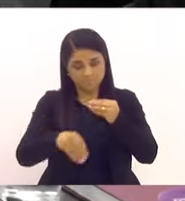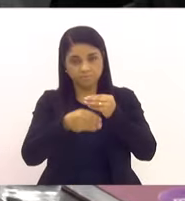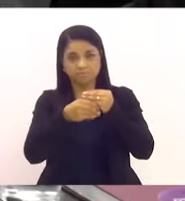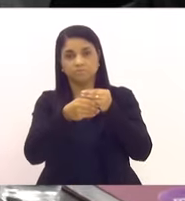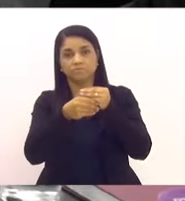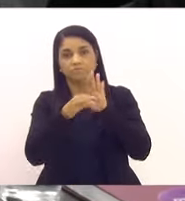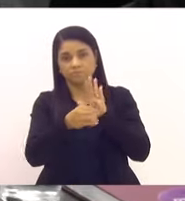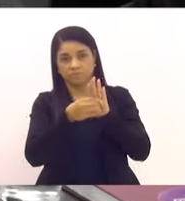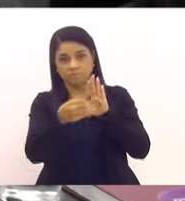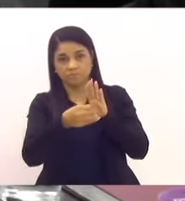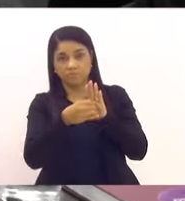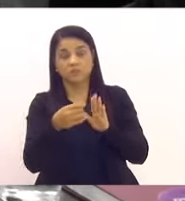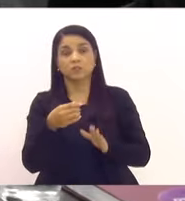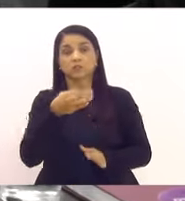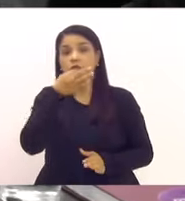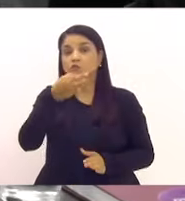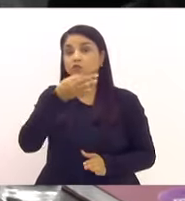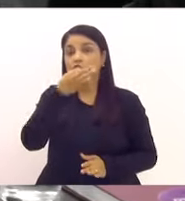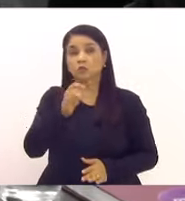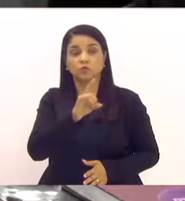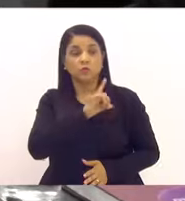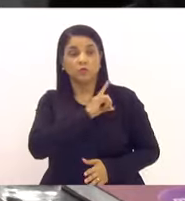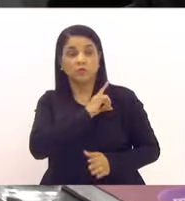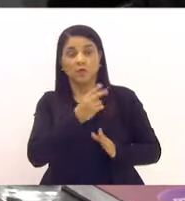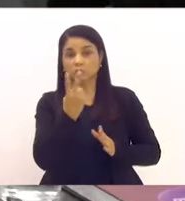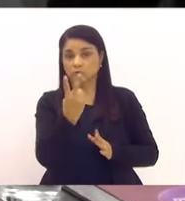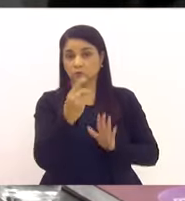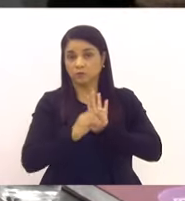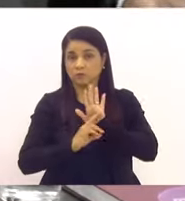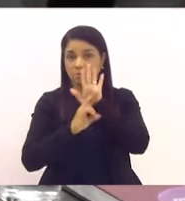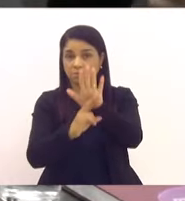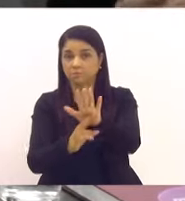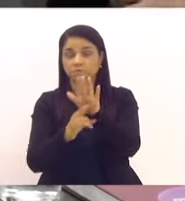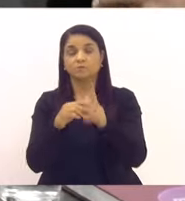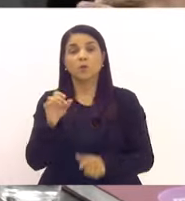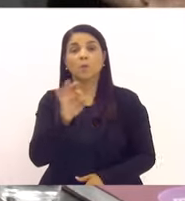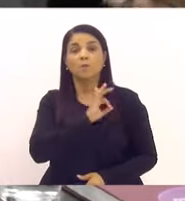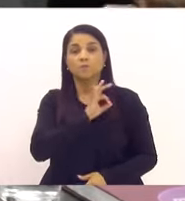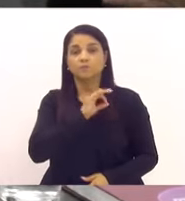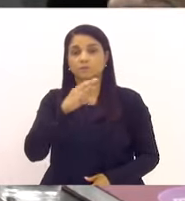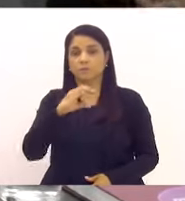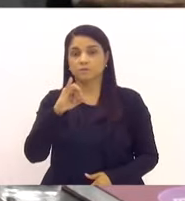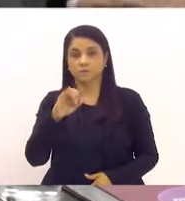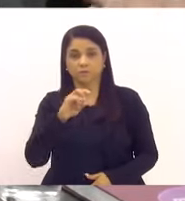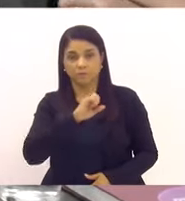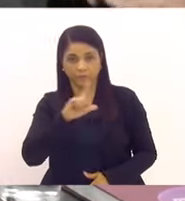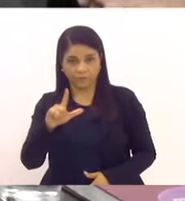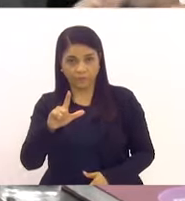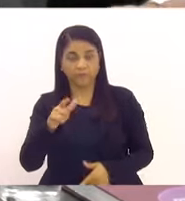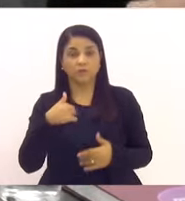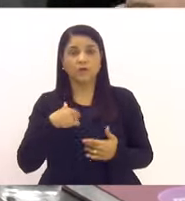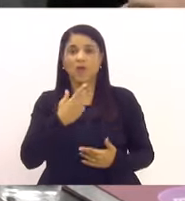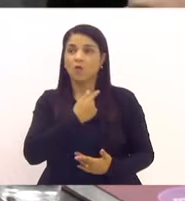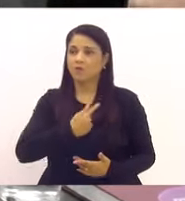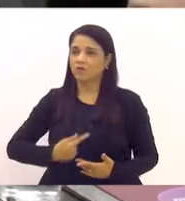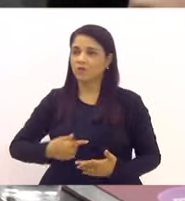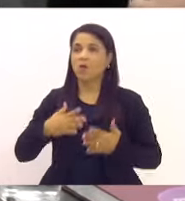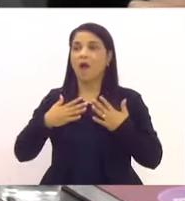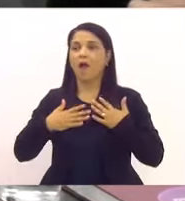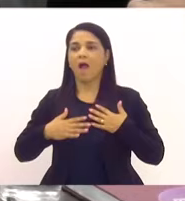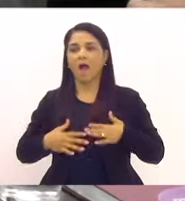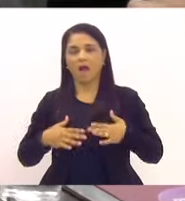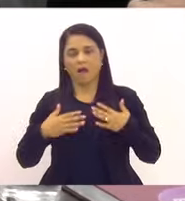dos dois delegados que estavam oficialmente representando a Polícia Civil no caso. Aí o governador ficou tranquilo, ele achava